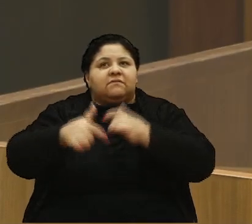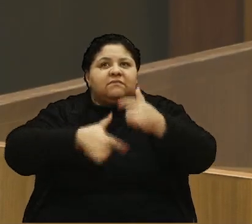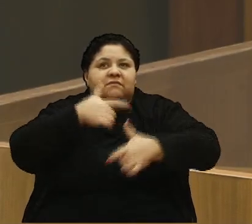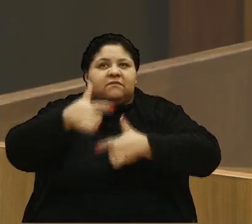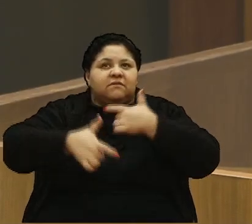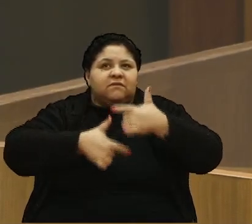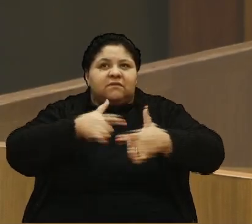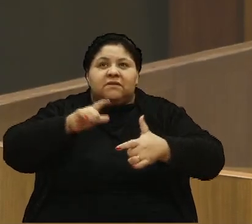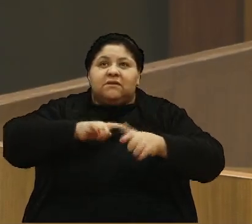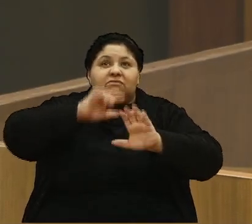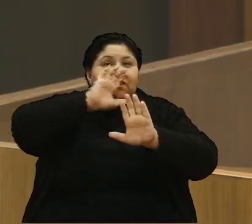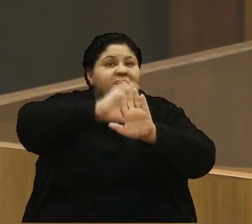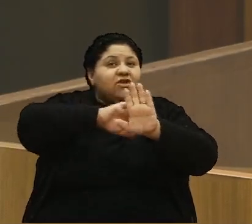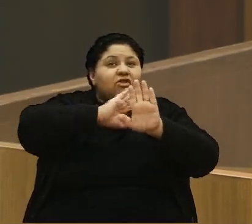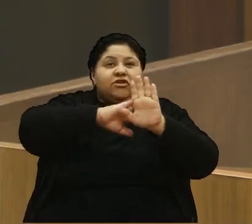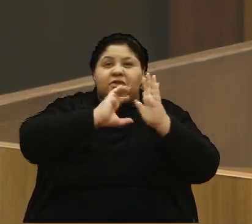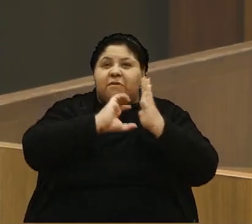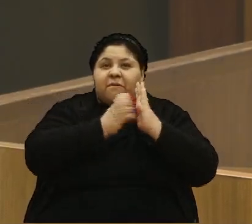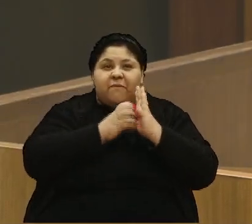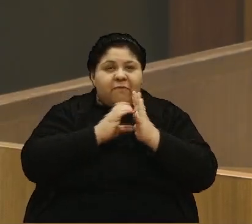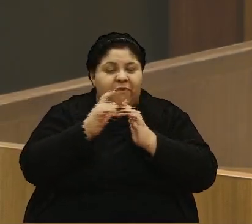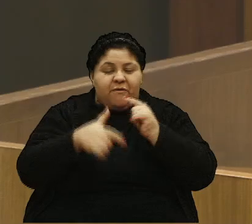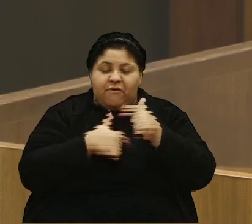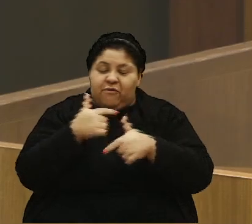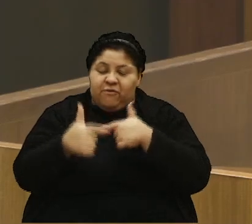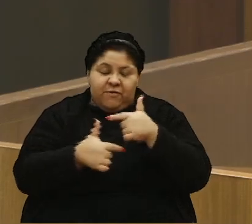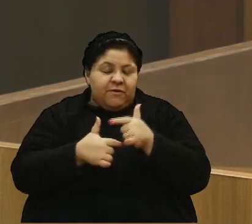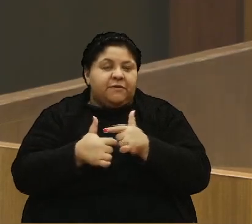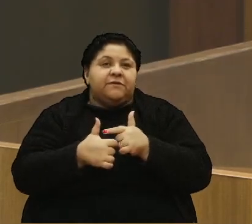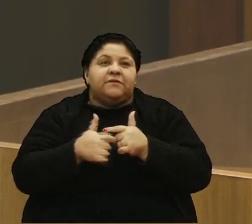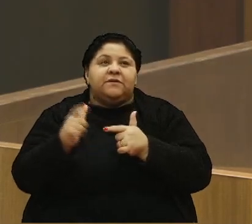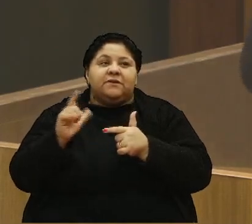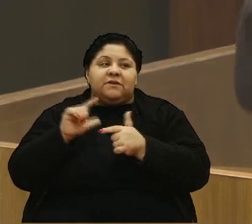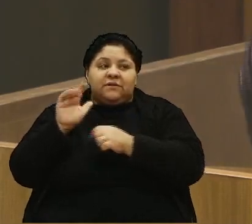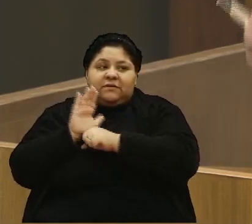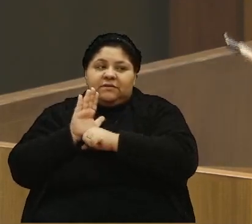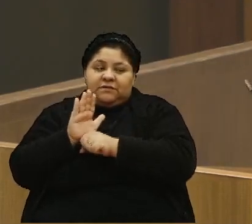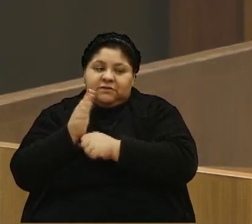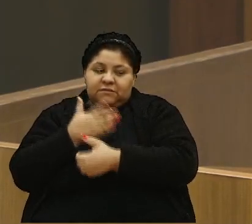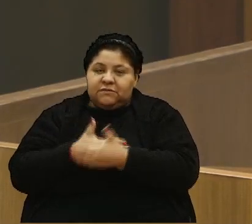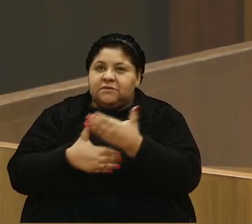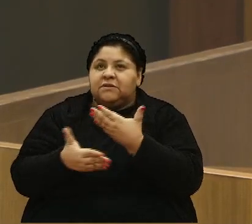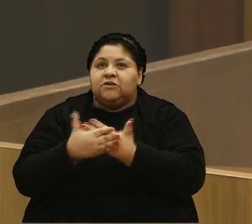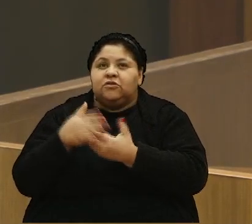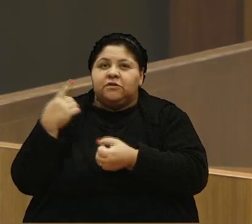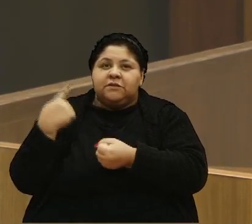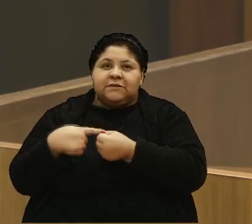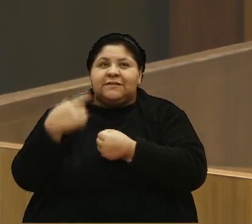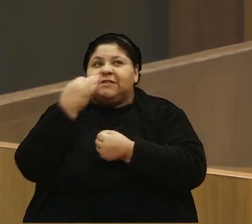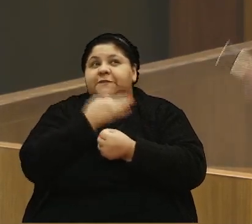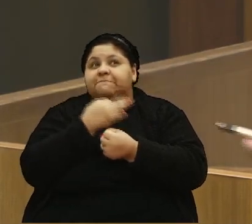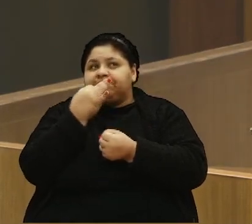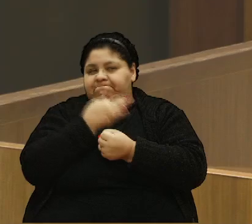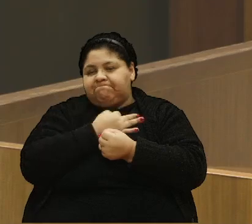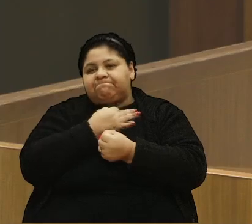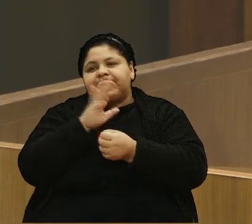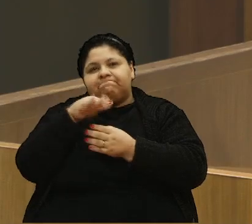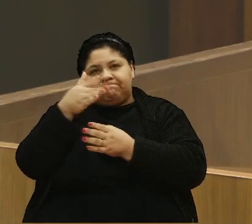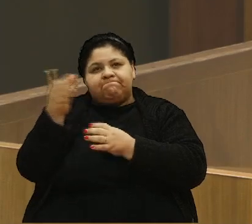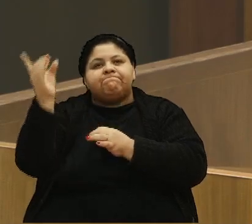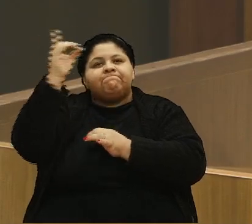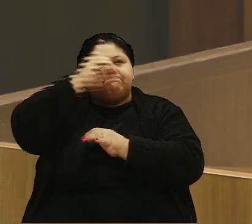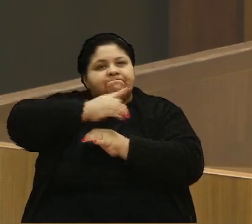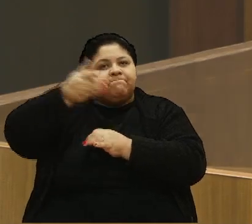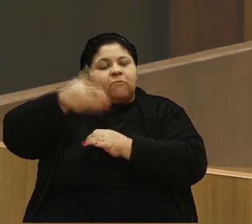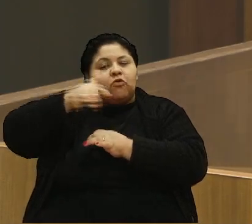sem ideologia partidária, um trabalho que, de fato, beneficia a todos da cidade de Caxias do Sul. Nos próximos dias estarei